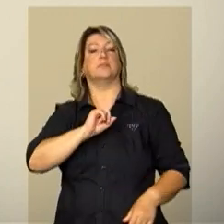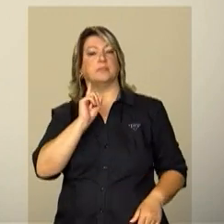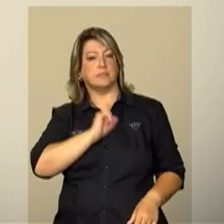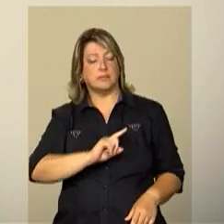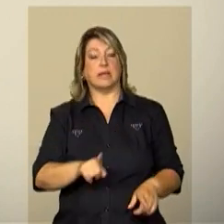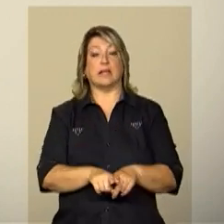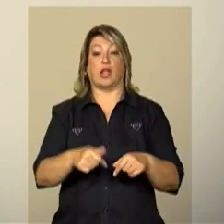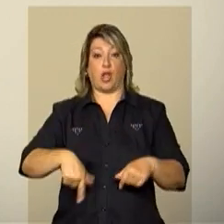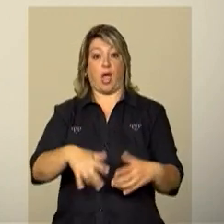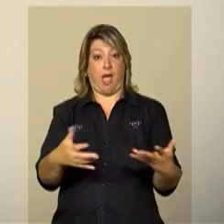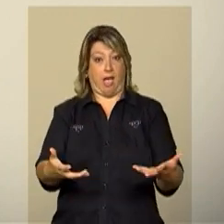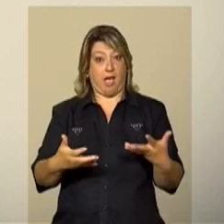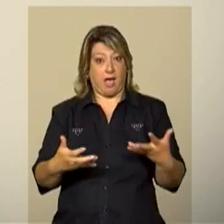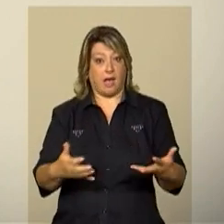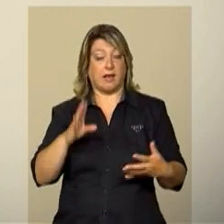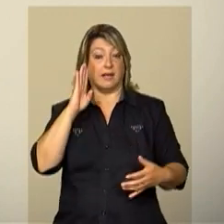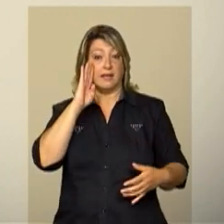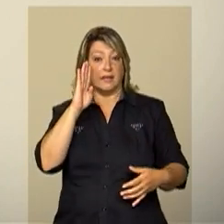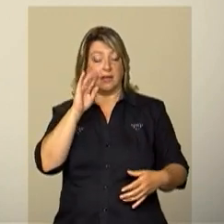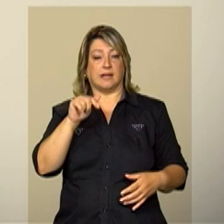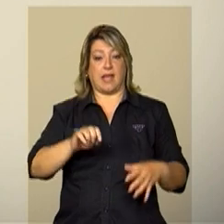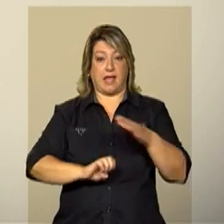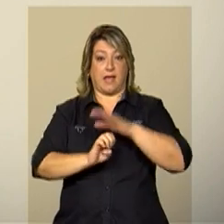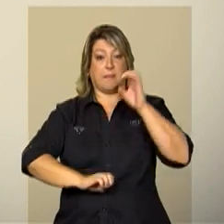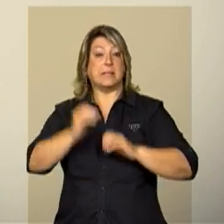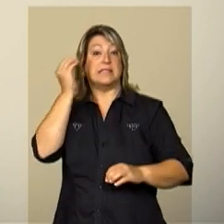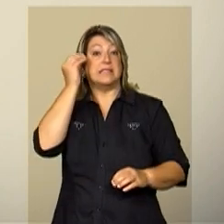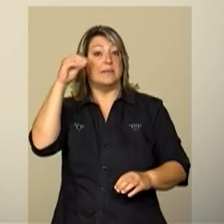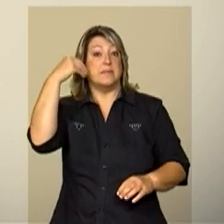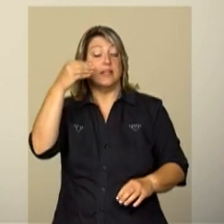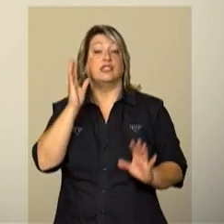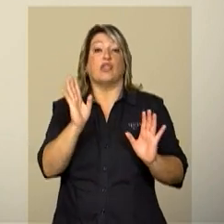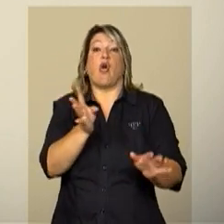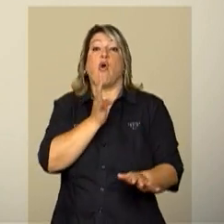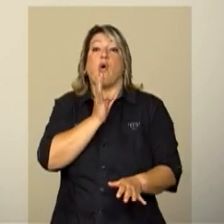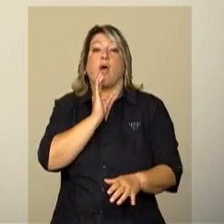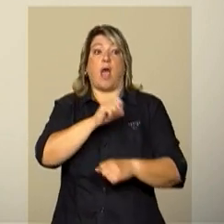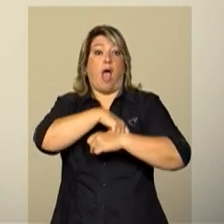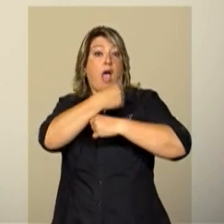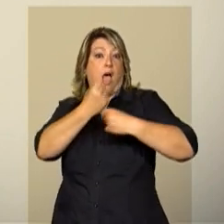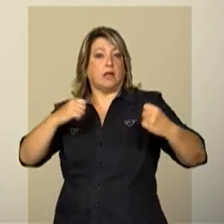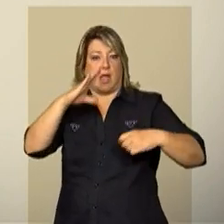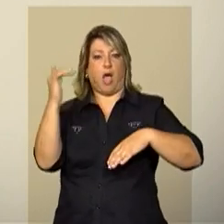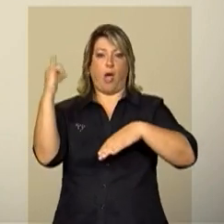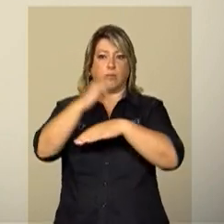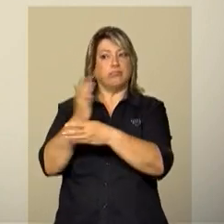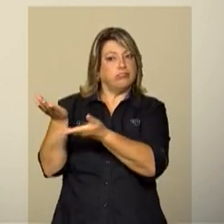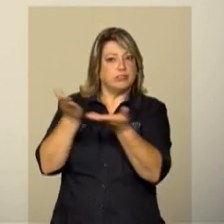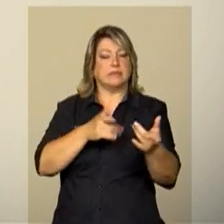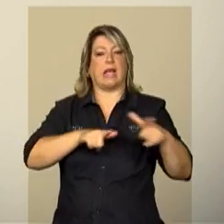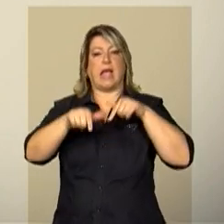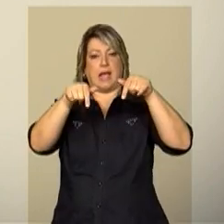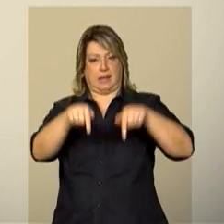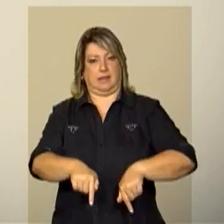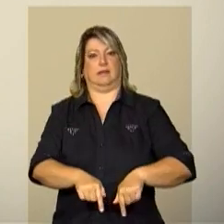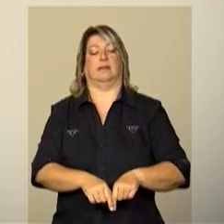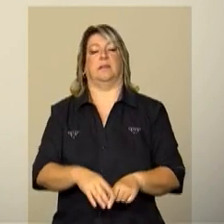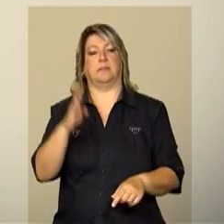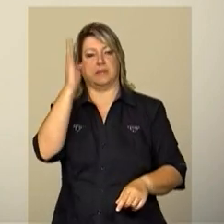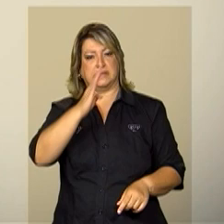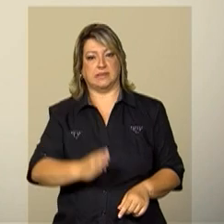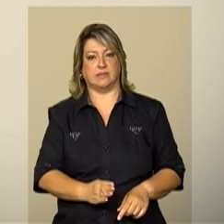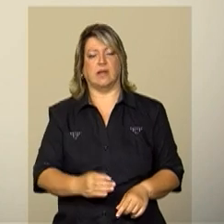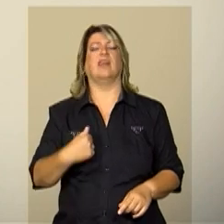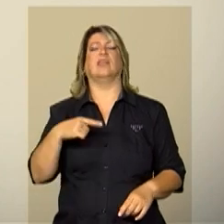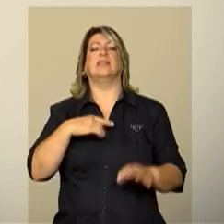que irão disputar a concessão tenho experiência de gestão em grandes aeroportos sabe Luciano Eu tenho certeza de que os